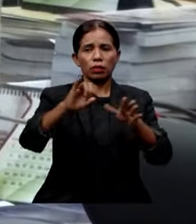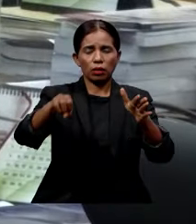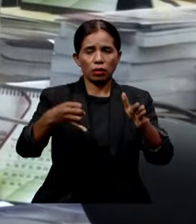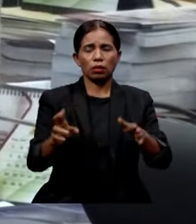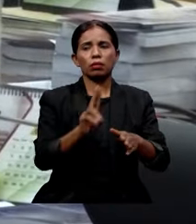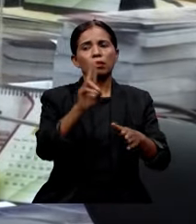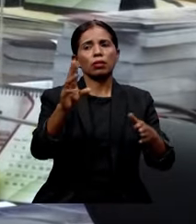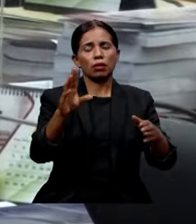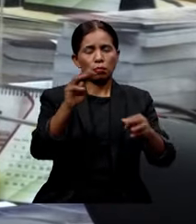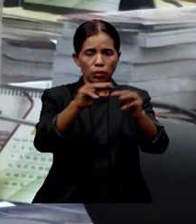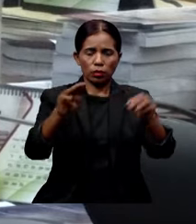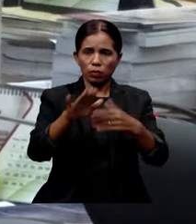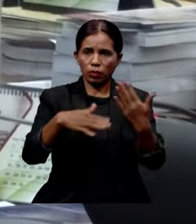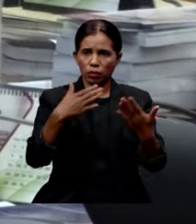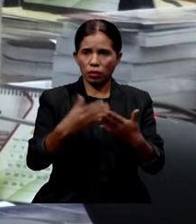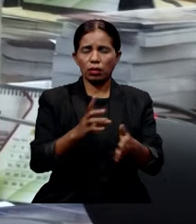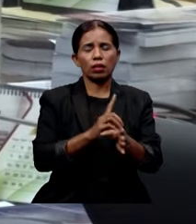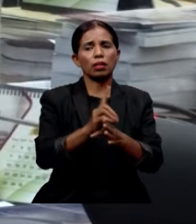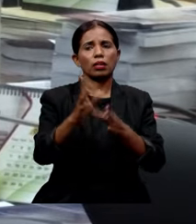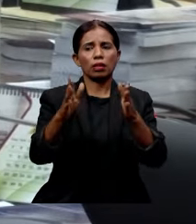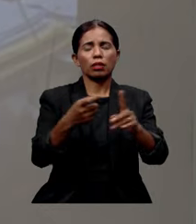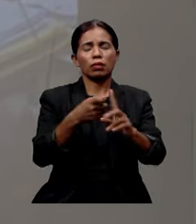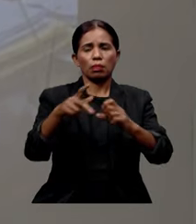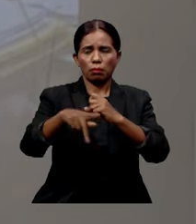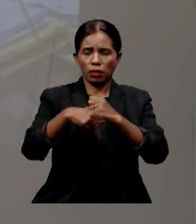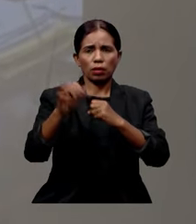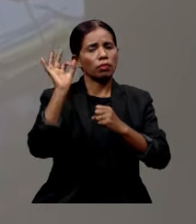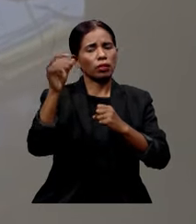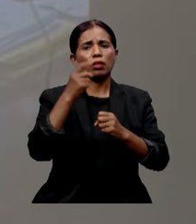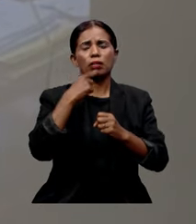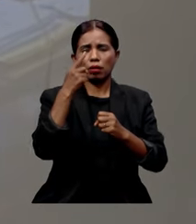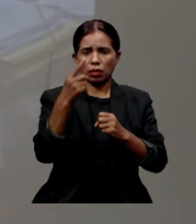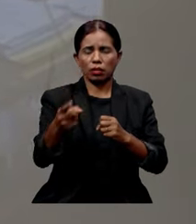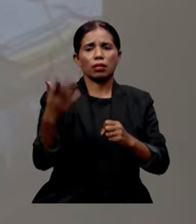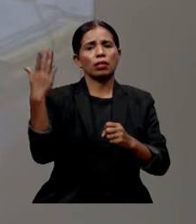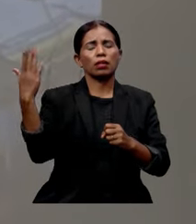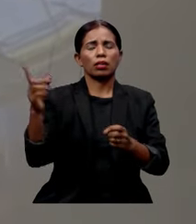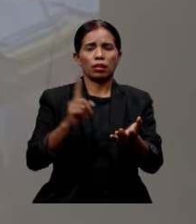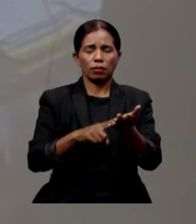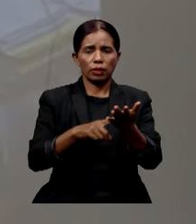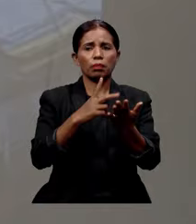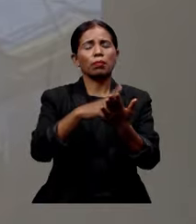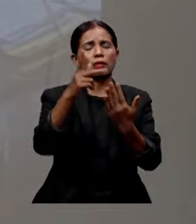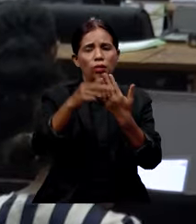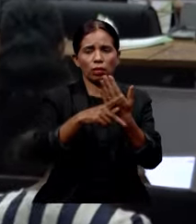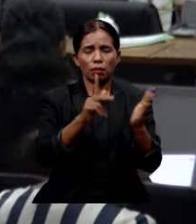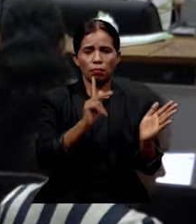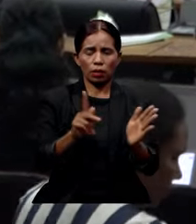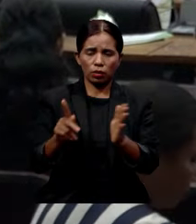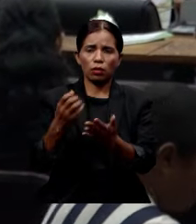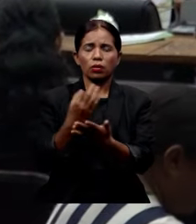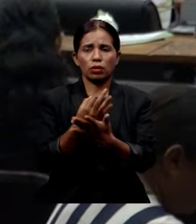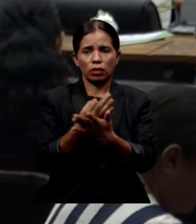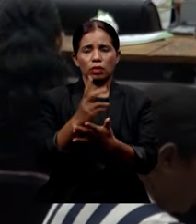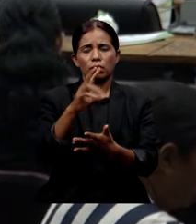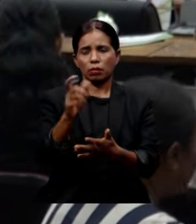município será. Deputada Maria Angélica Rangel, usi bancada fretling atau kritika ne, iha ambitu debate programa no plan orsamento geral estadu. Ring